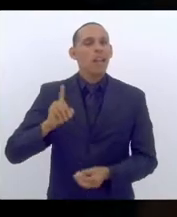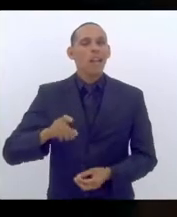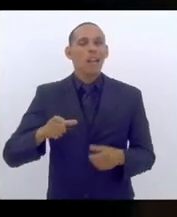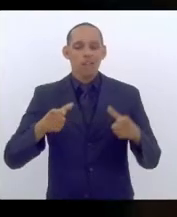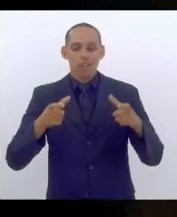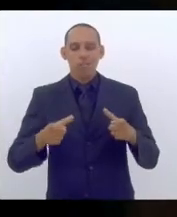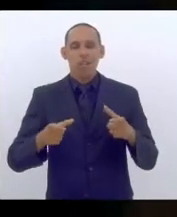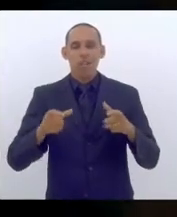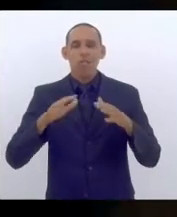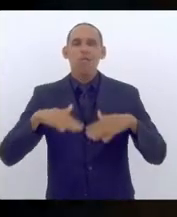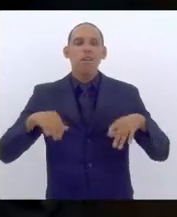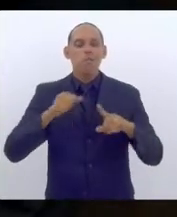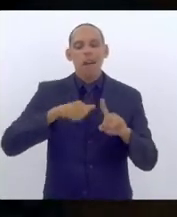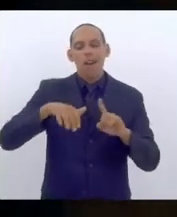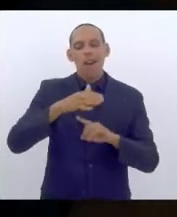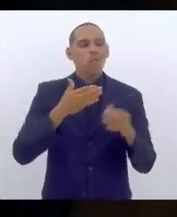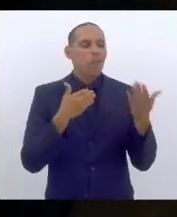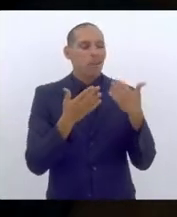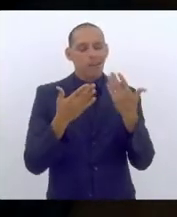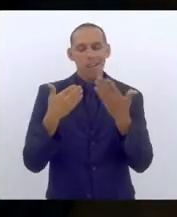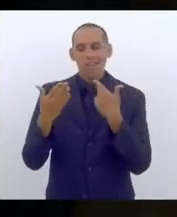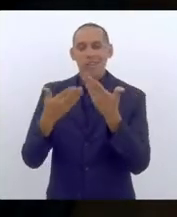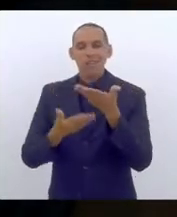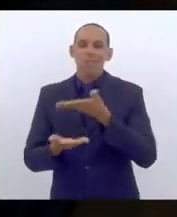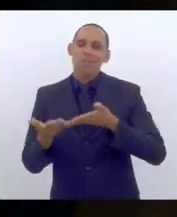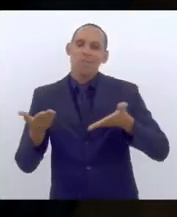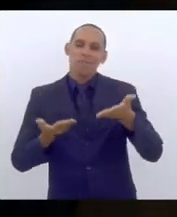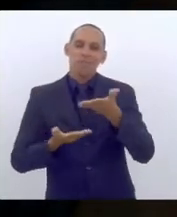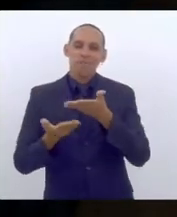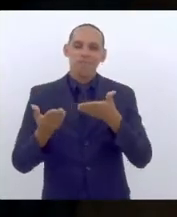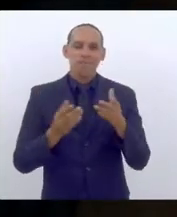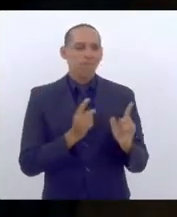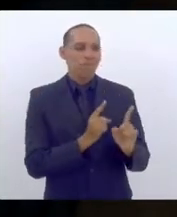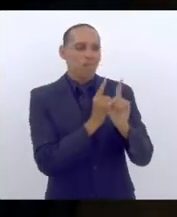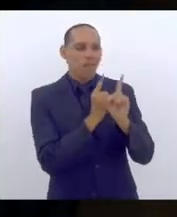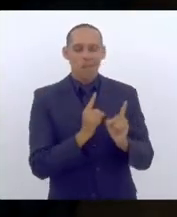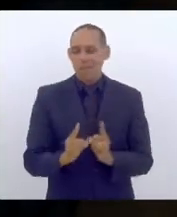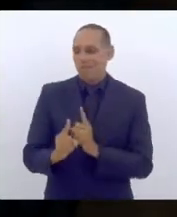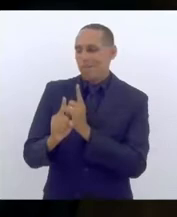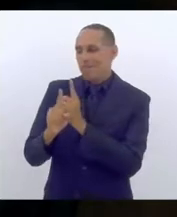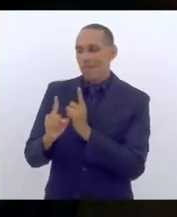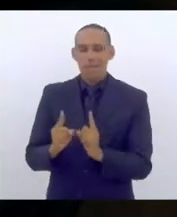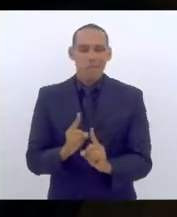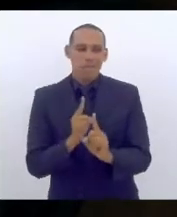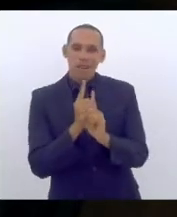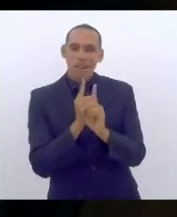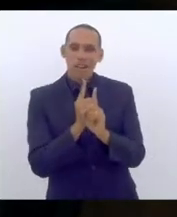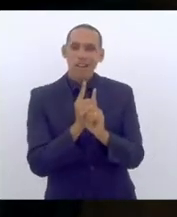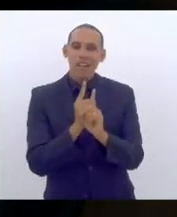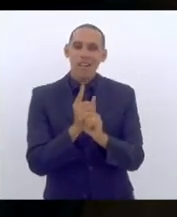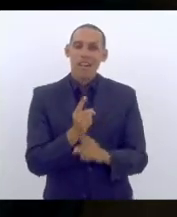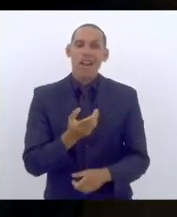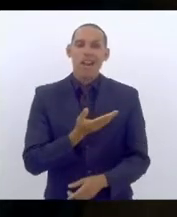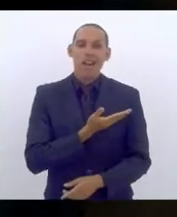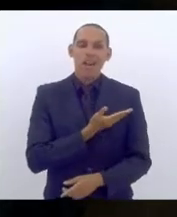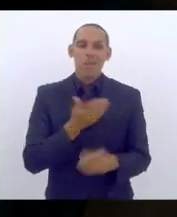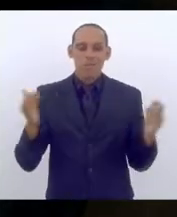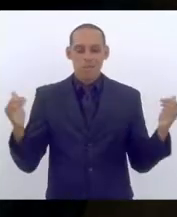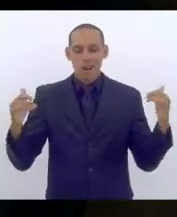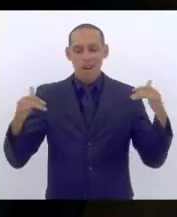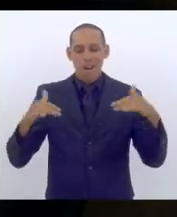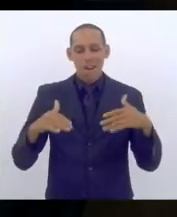sociabilidade é o ponto de encontros onde as pessoas se reúnem com seus amigos